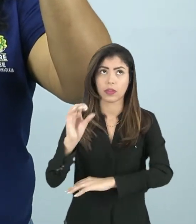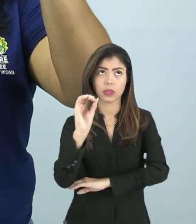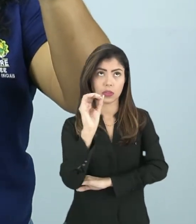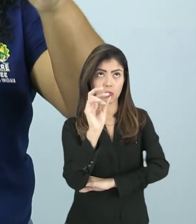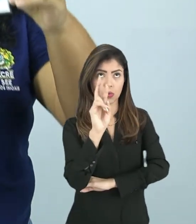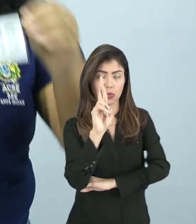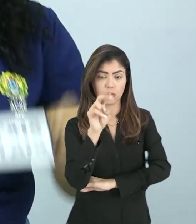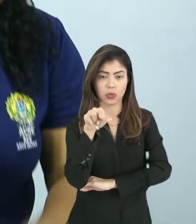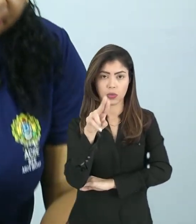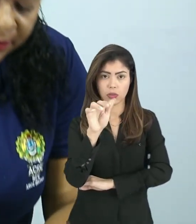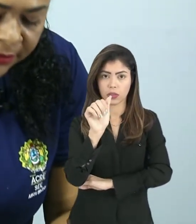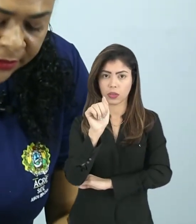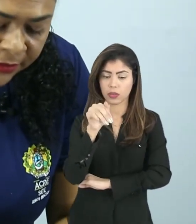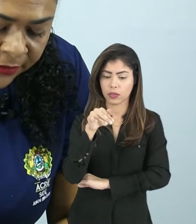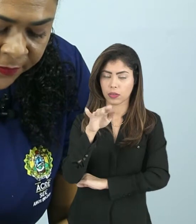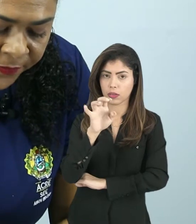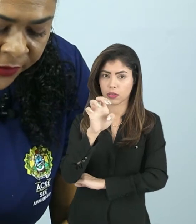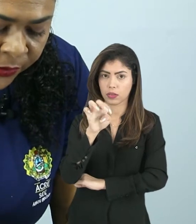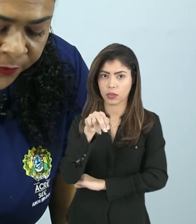Ornamentais.